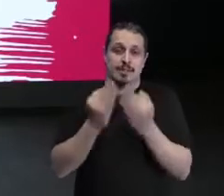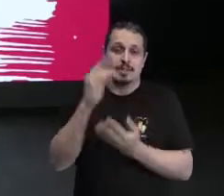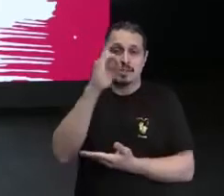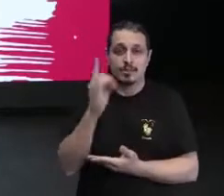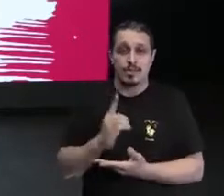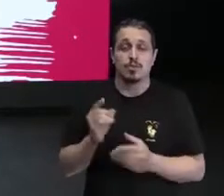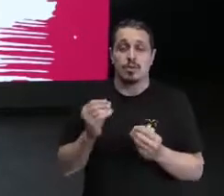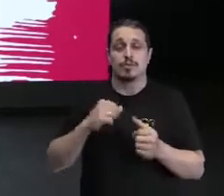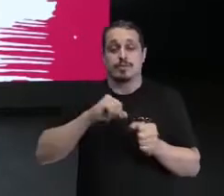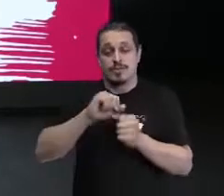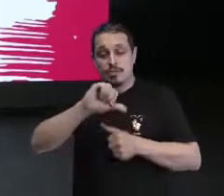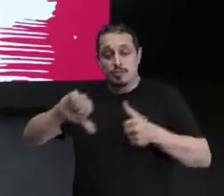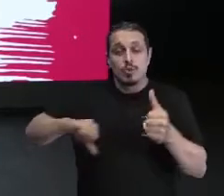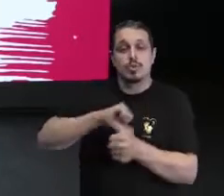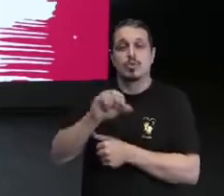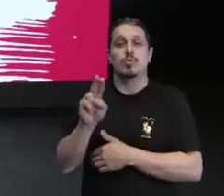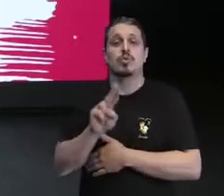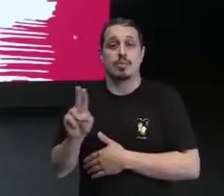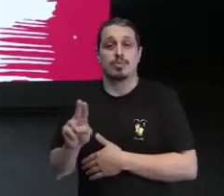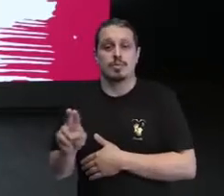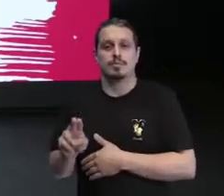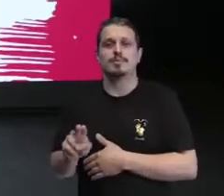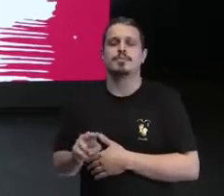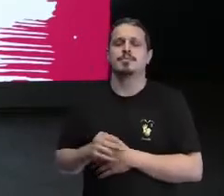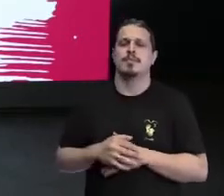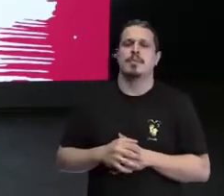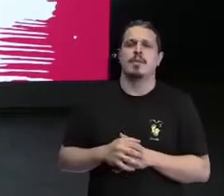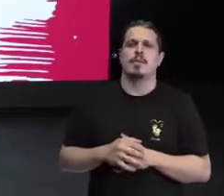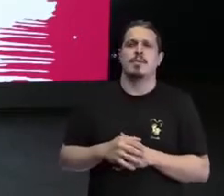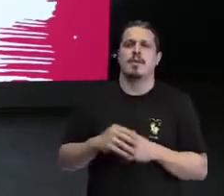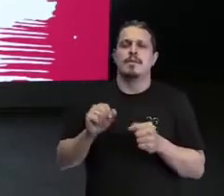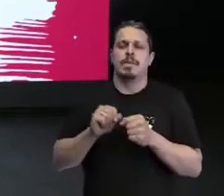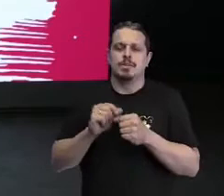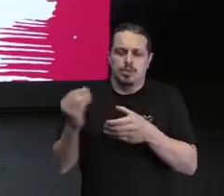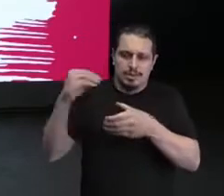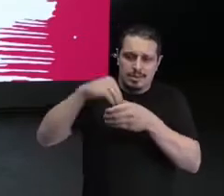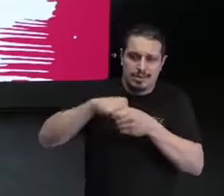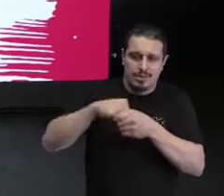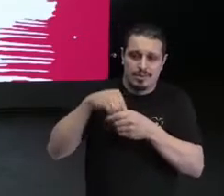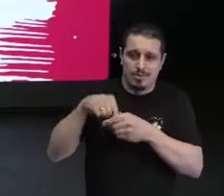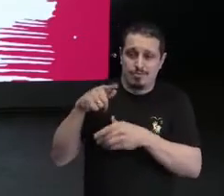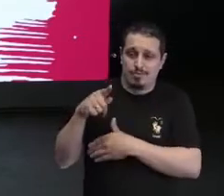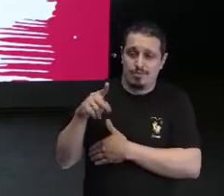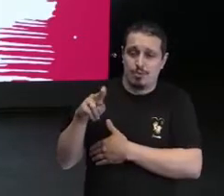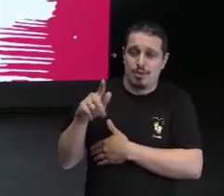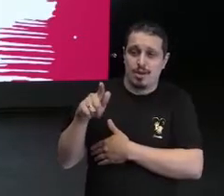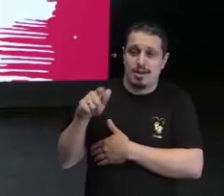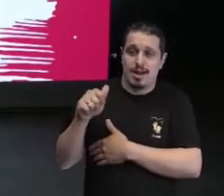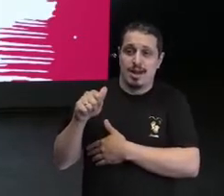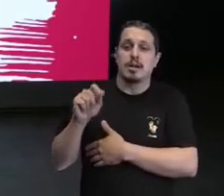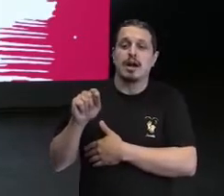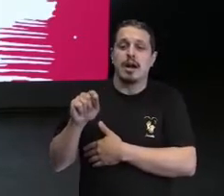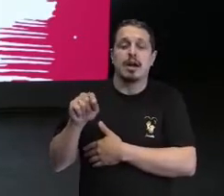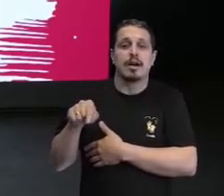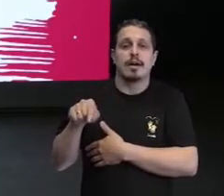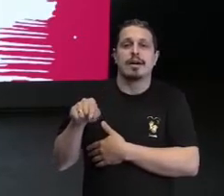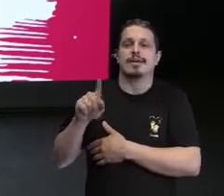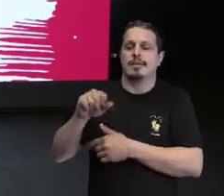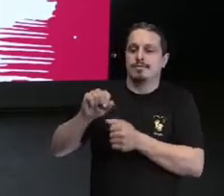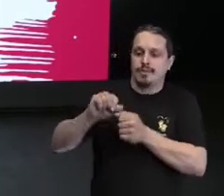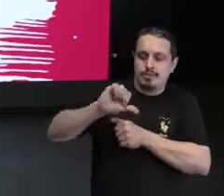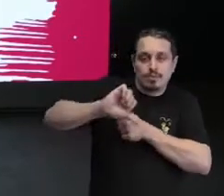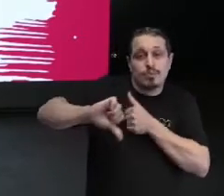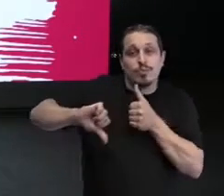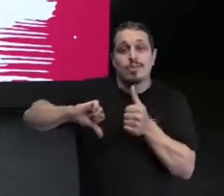de uns anos para cá, eu percebi que quem entrou nessa pupa fui eu. Eu é que mudei. Eu é que nem saí da pupa